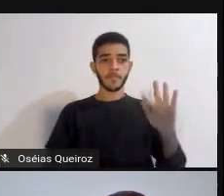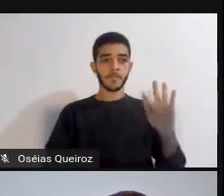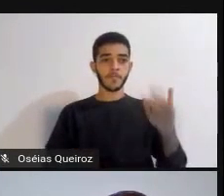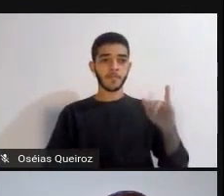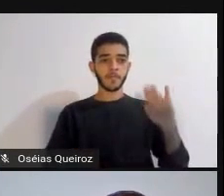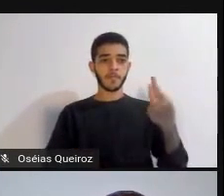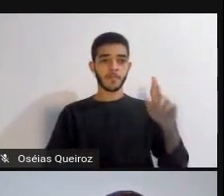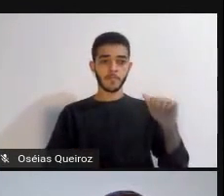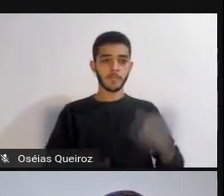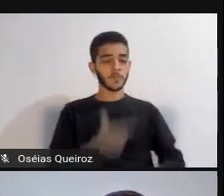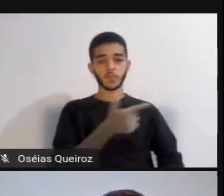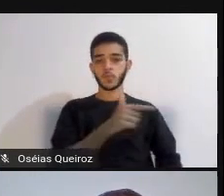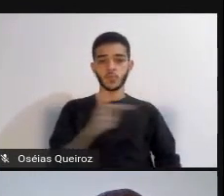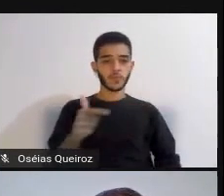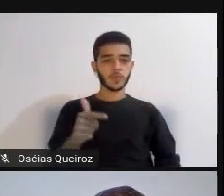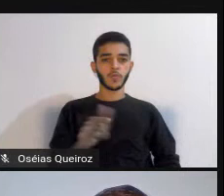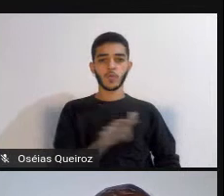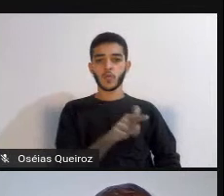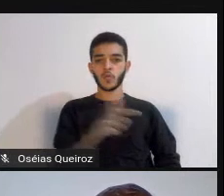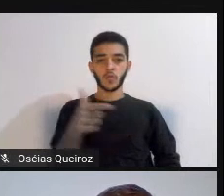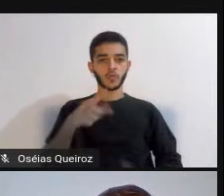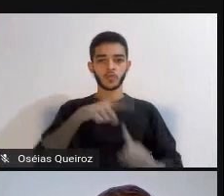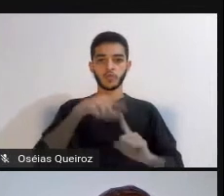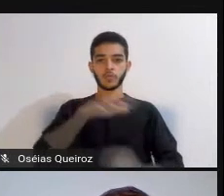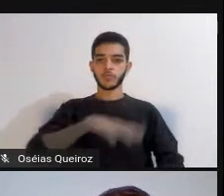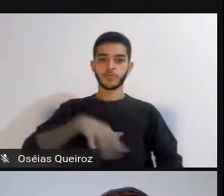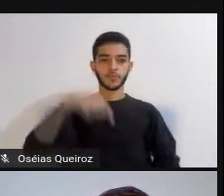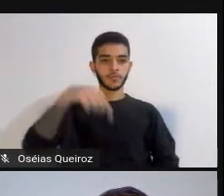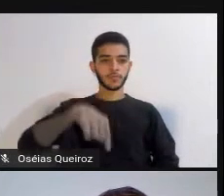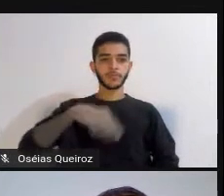pellets na nossa região.